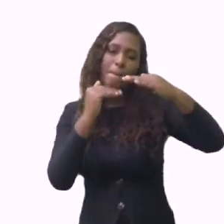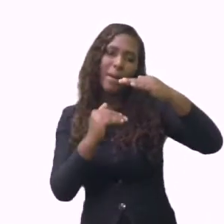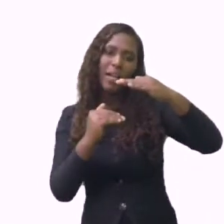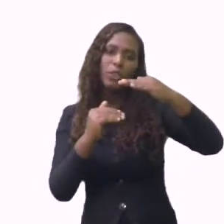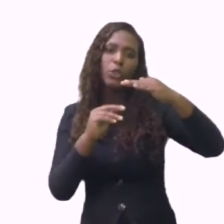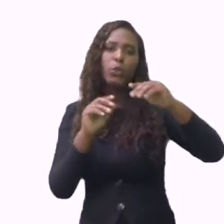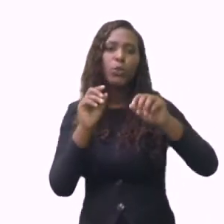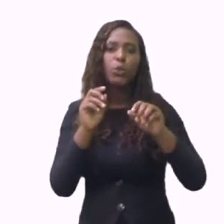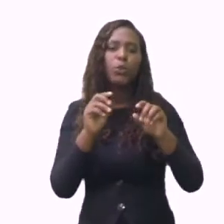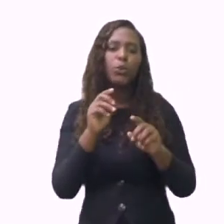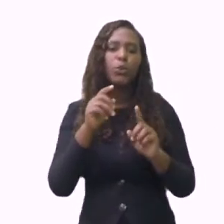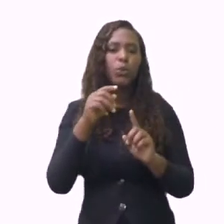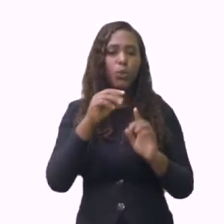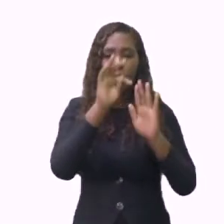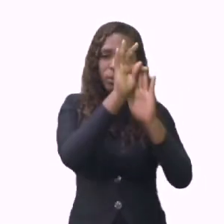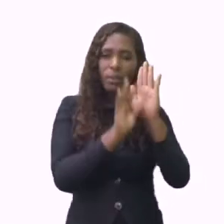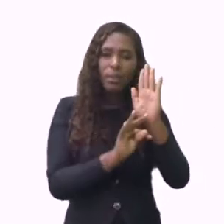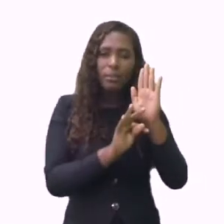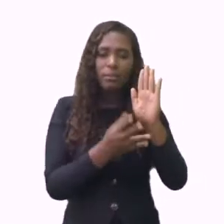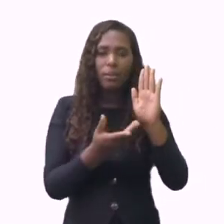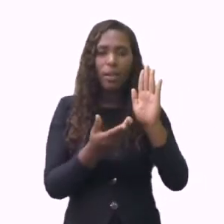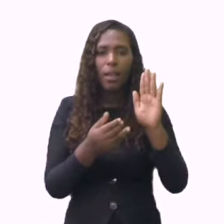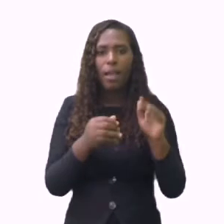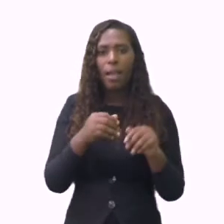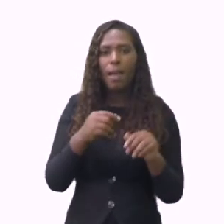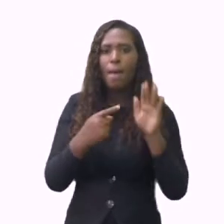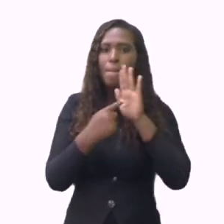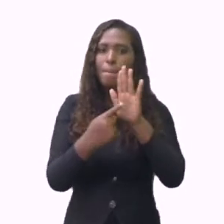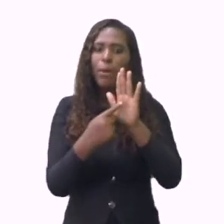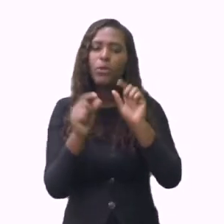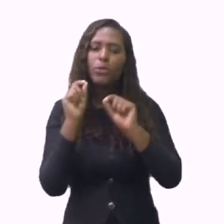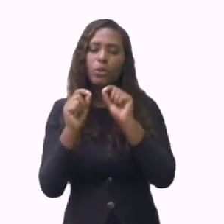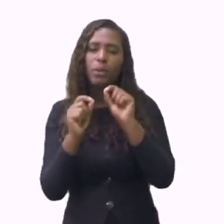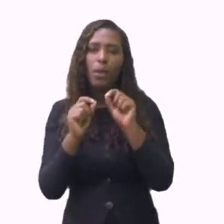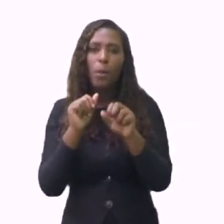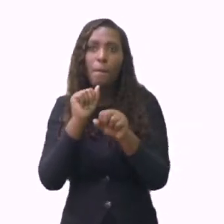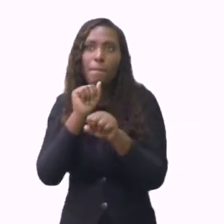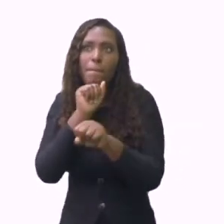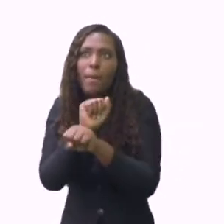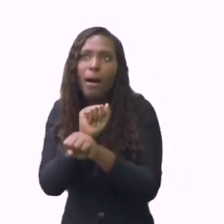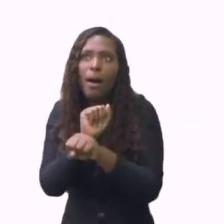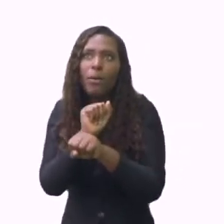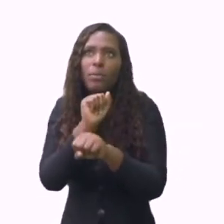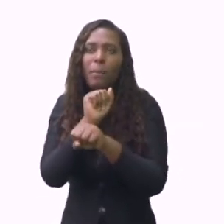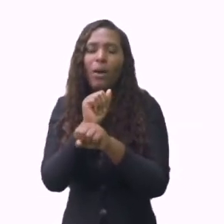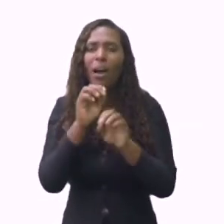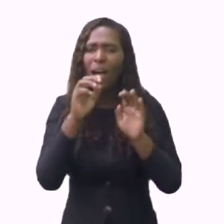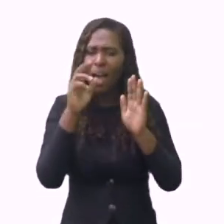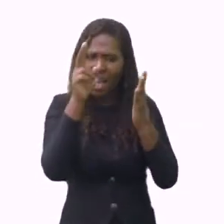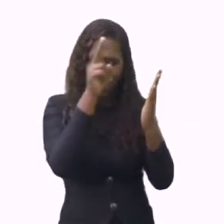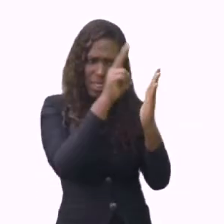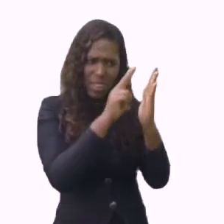uma pequena pausa da leitura, separar elementos de uma frase e para